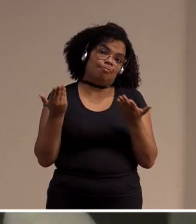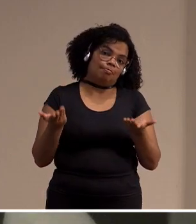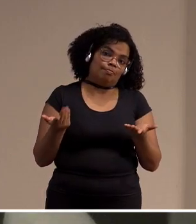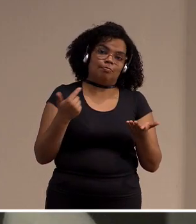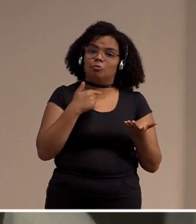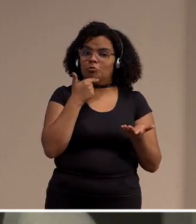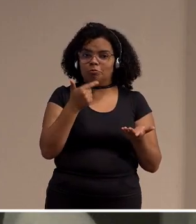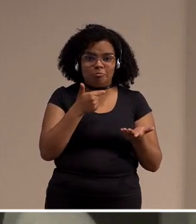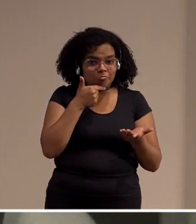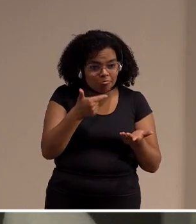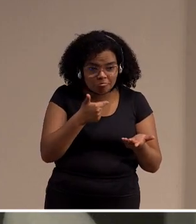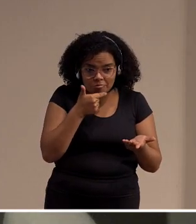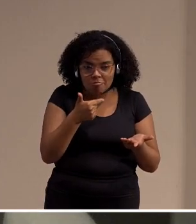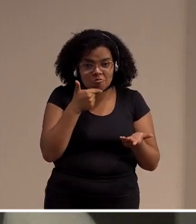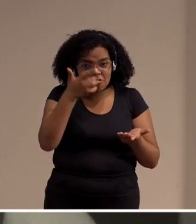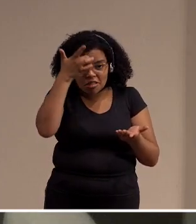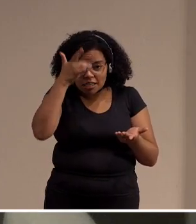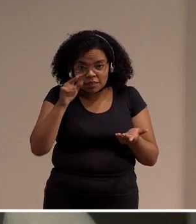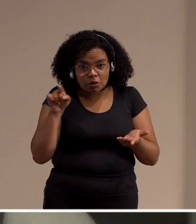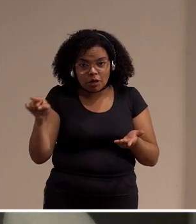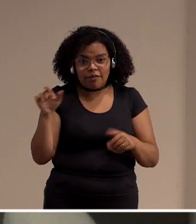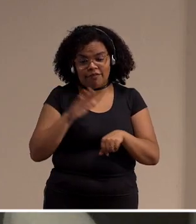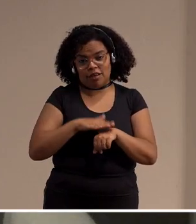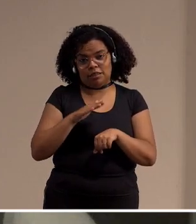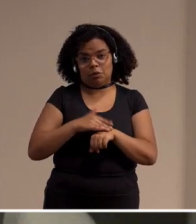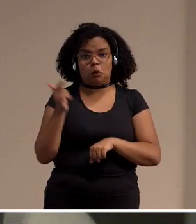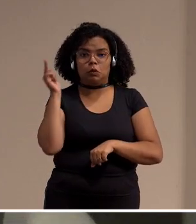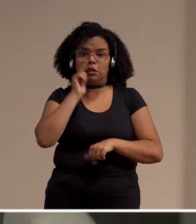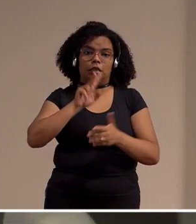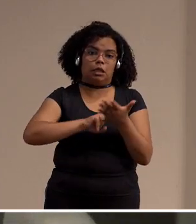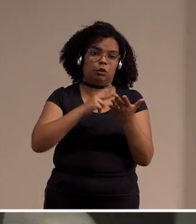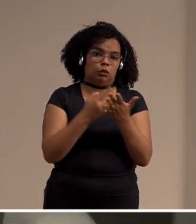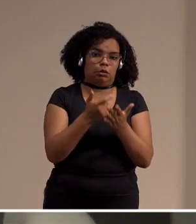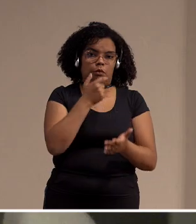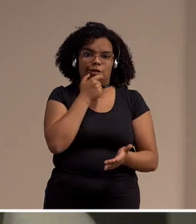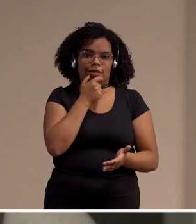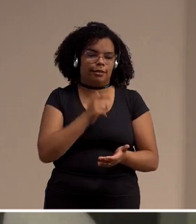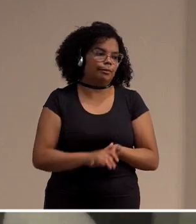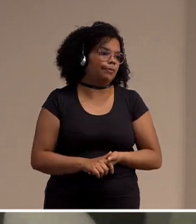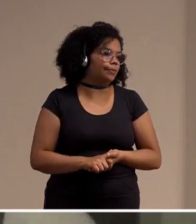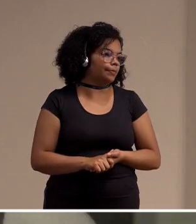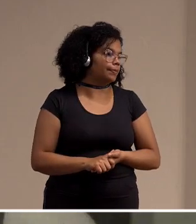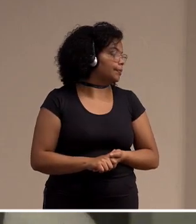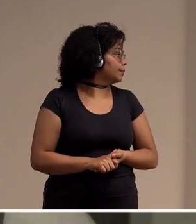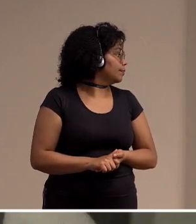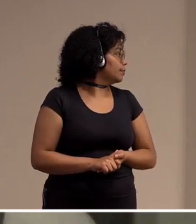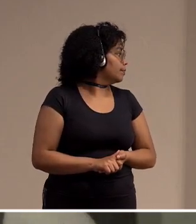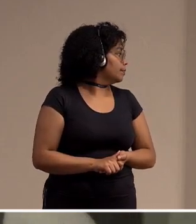estava conseguindo, nem sei o que ele fez lá para conseguir. Mas, enfim.